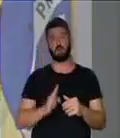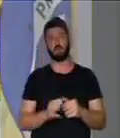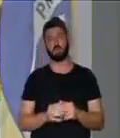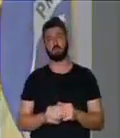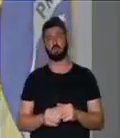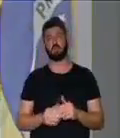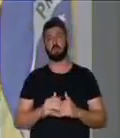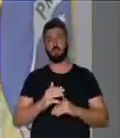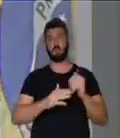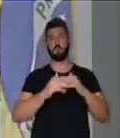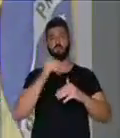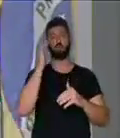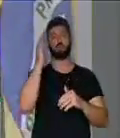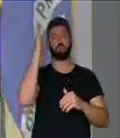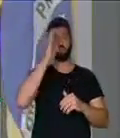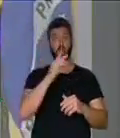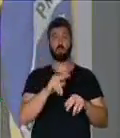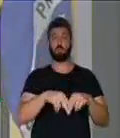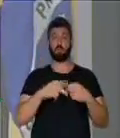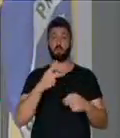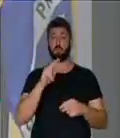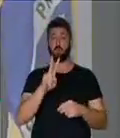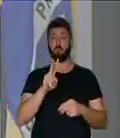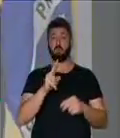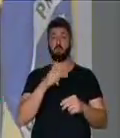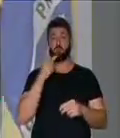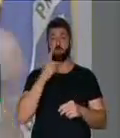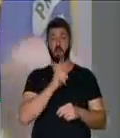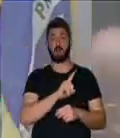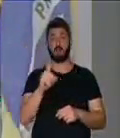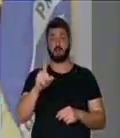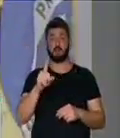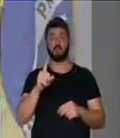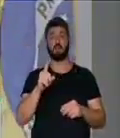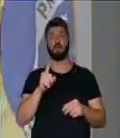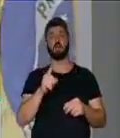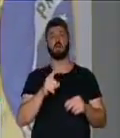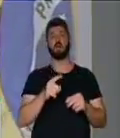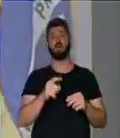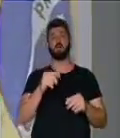construir a geração do futuro. Por isso, o PV se manifesta não ao voto e sim ao texto.